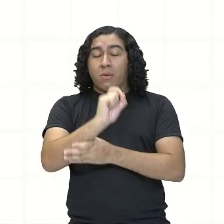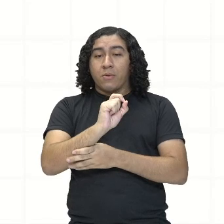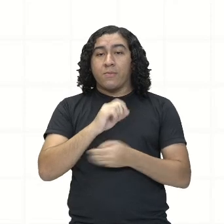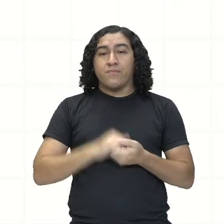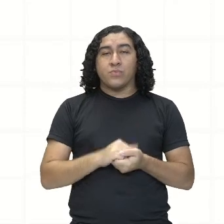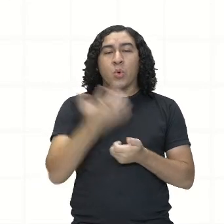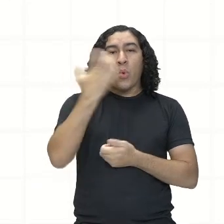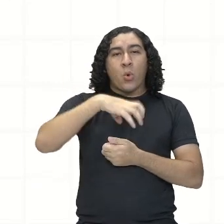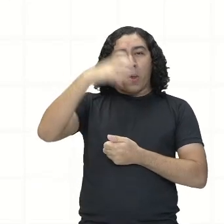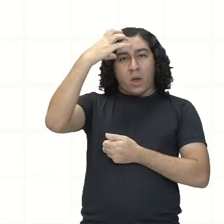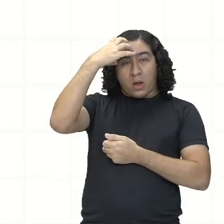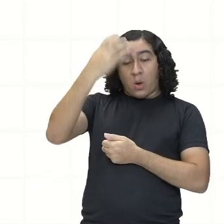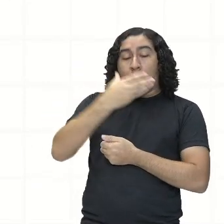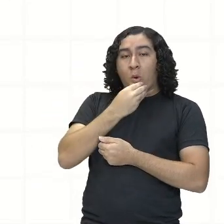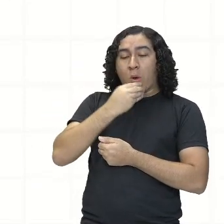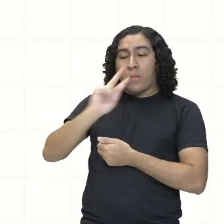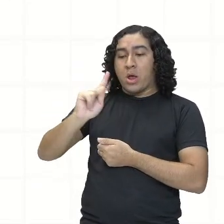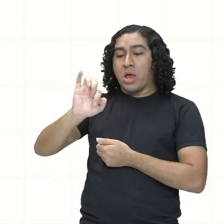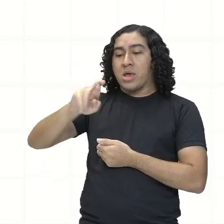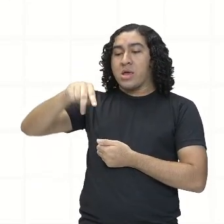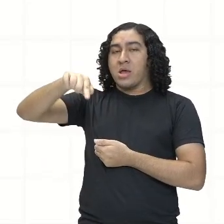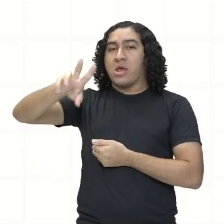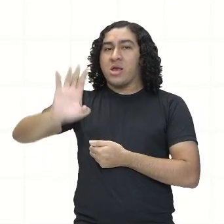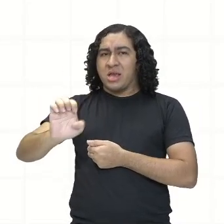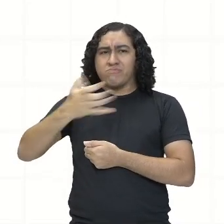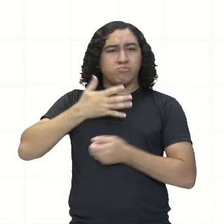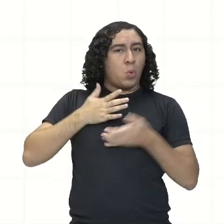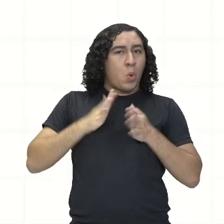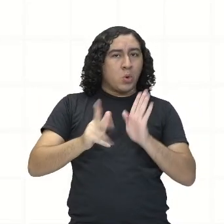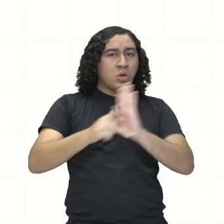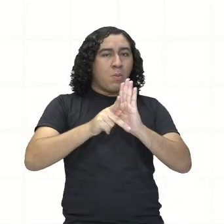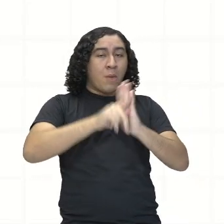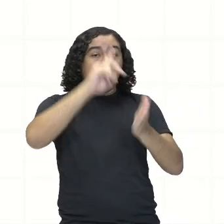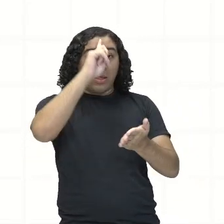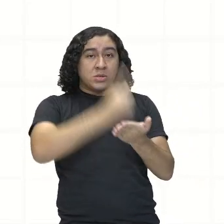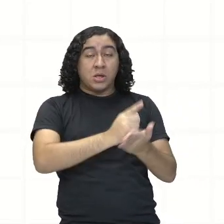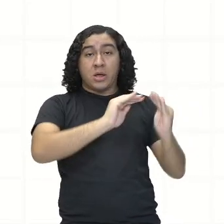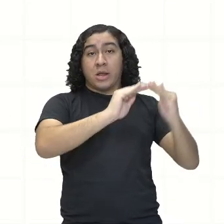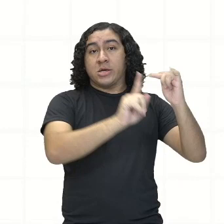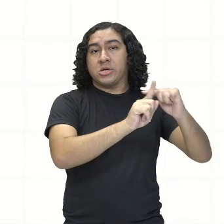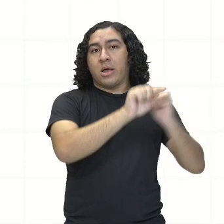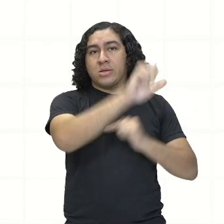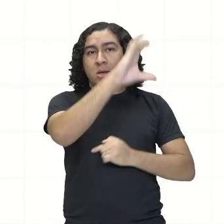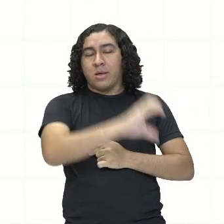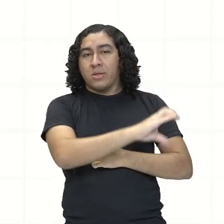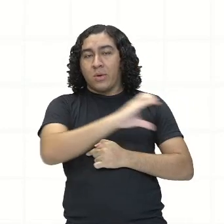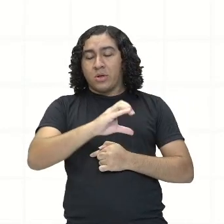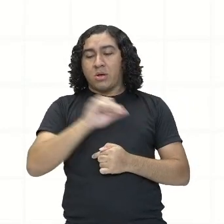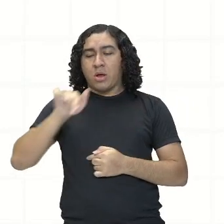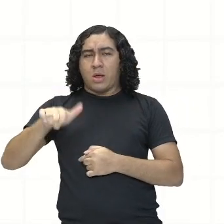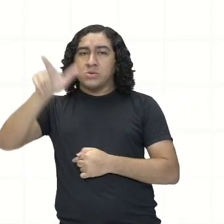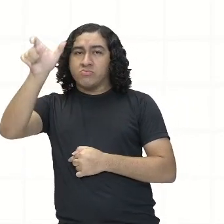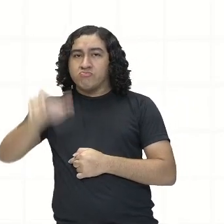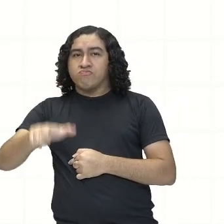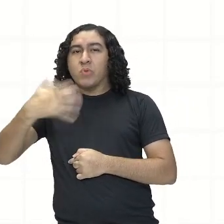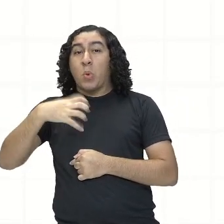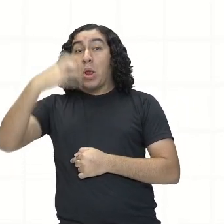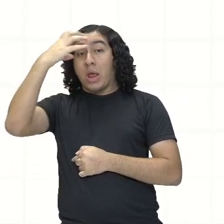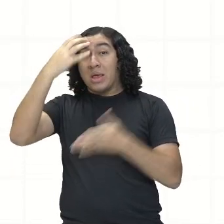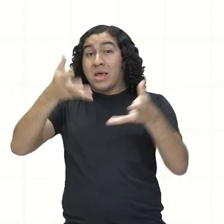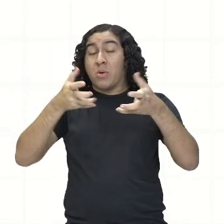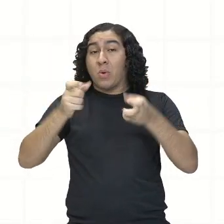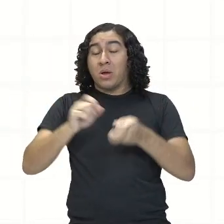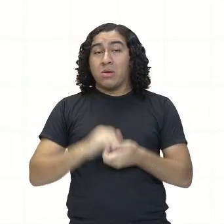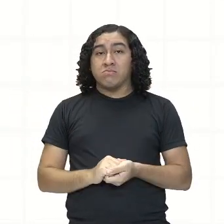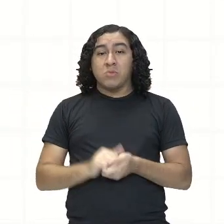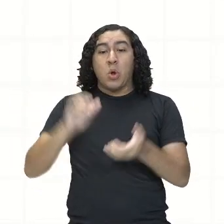insatisfação do rei Henrique VIII com decisões tomadas pela Igreja Católica. Henrique VIII queria anular seu casamento